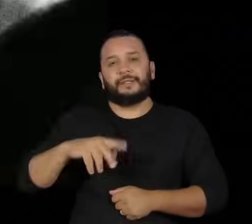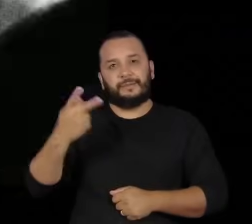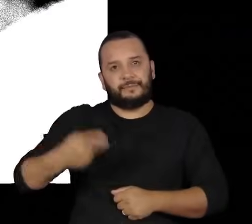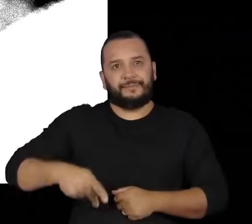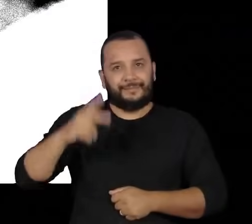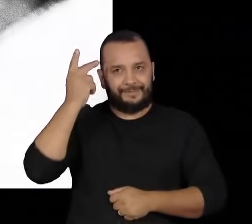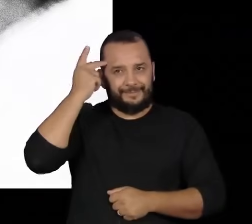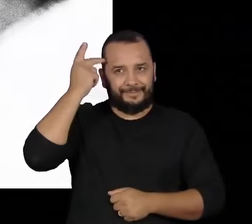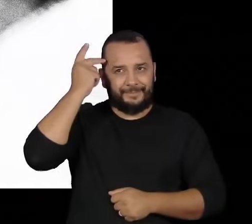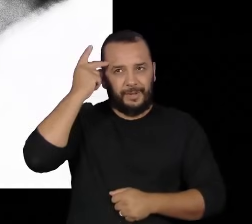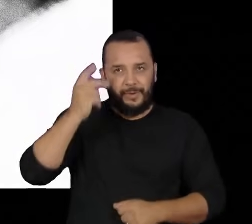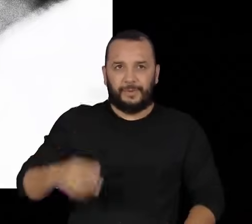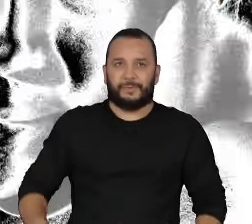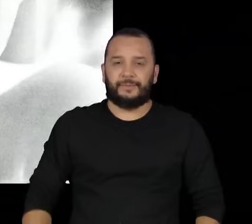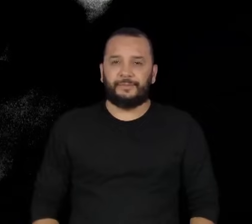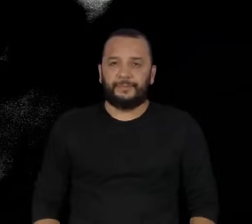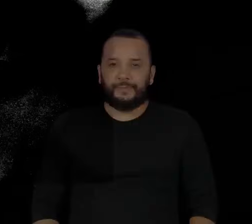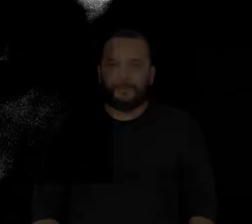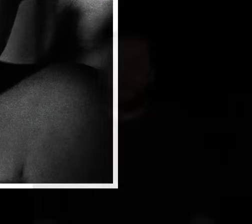Paulo.